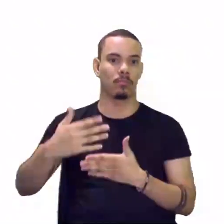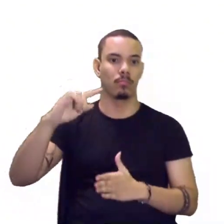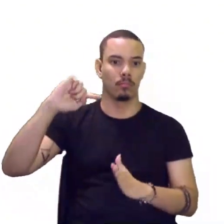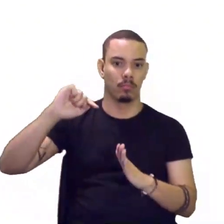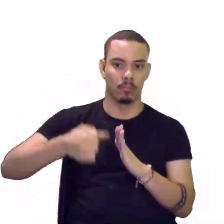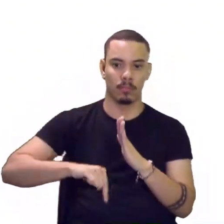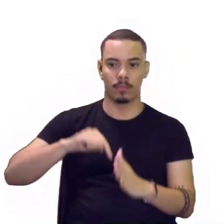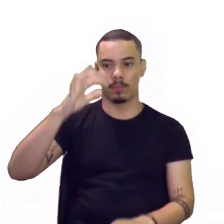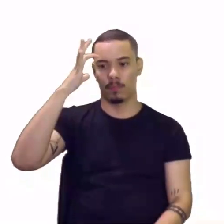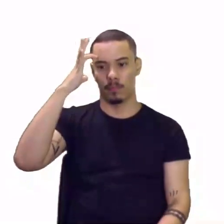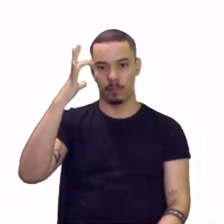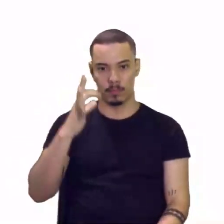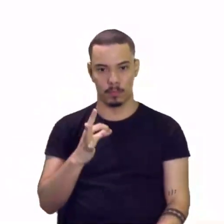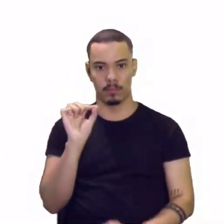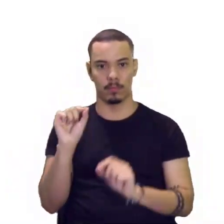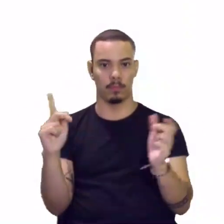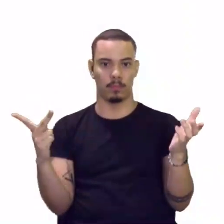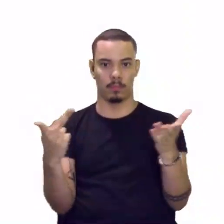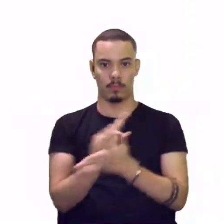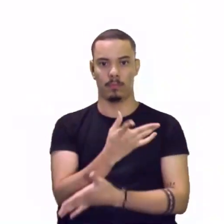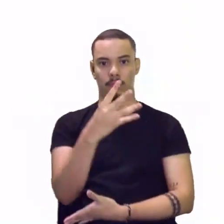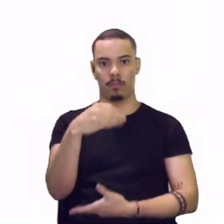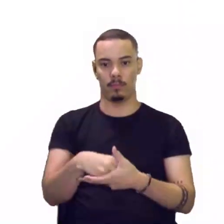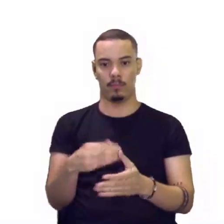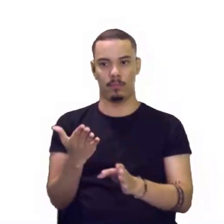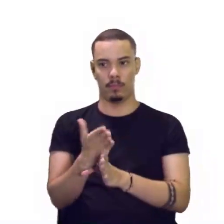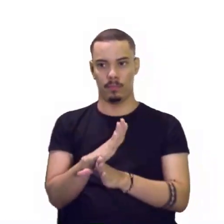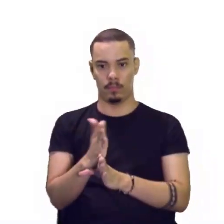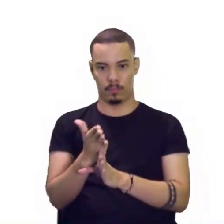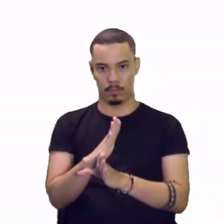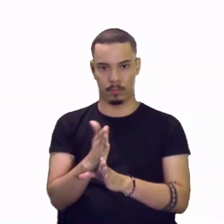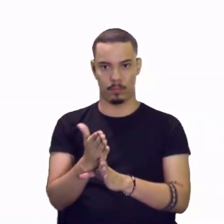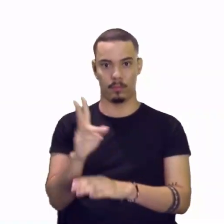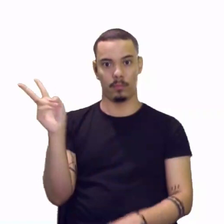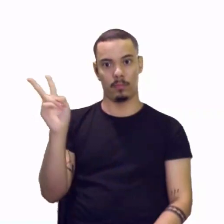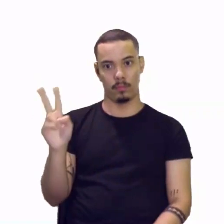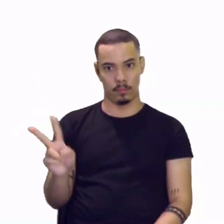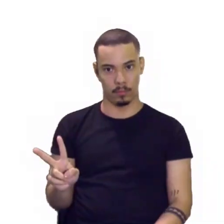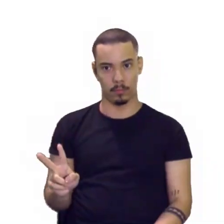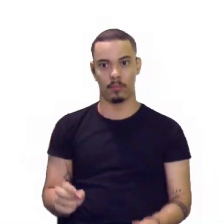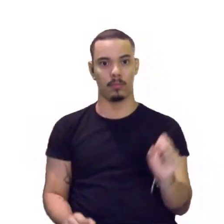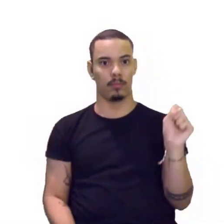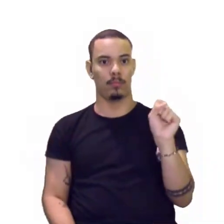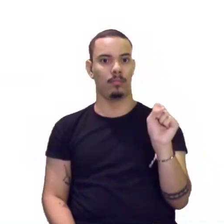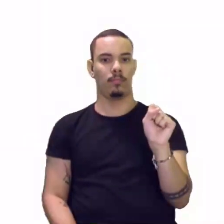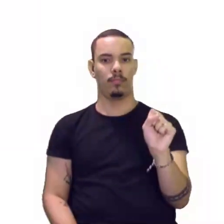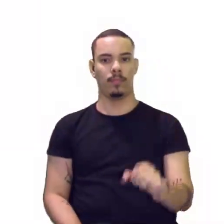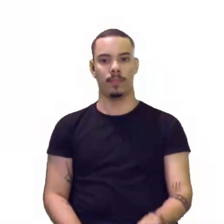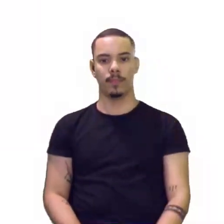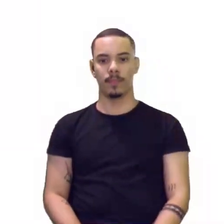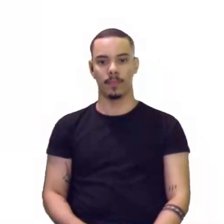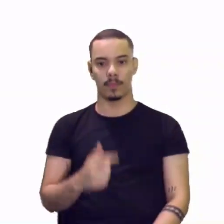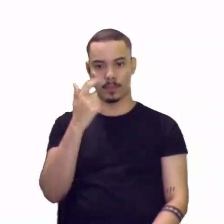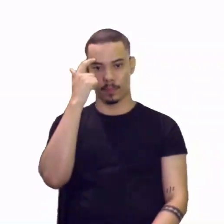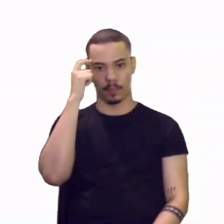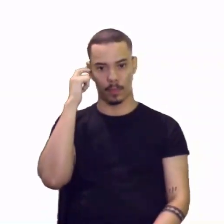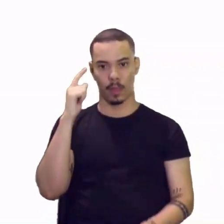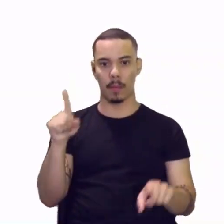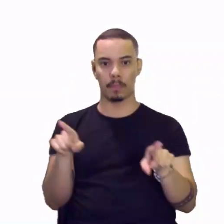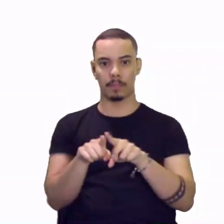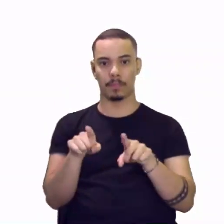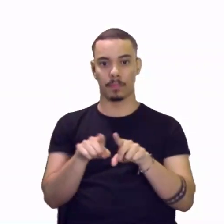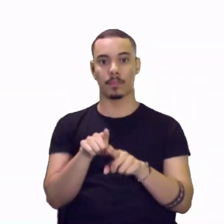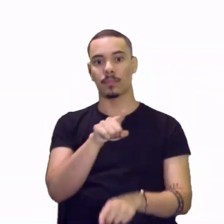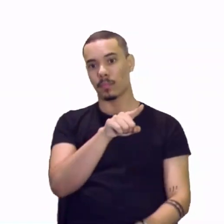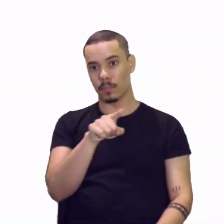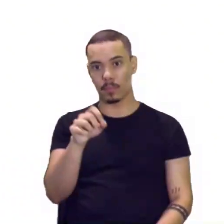entendeu? Esses conflitos que ocorrem nessa região de fronteira da Venezuela e Suriname também, nessa região aí, você